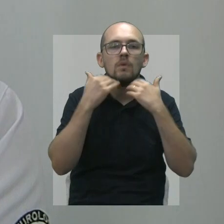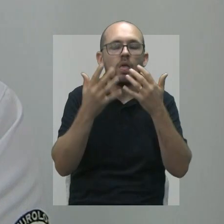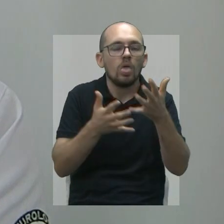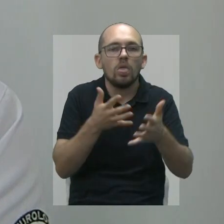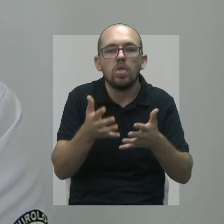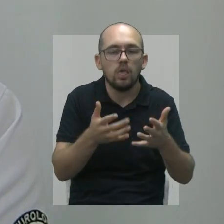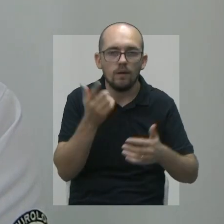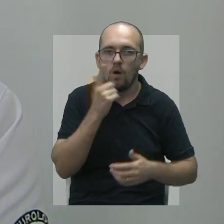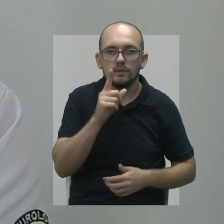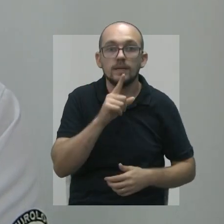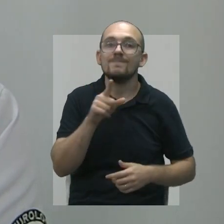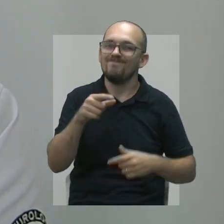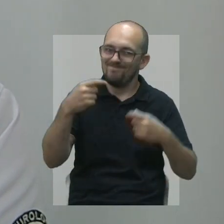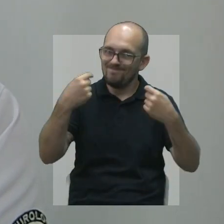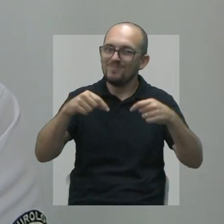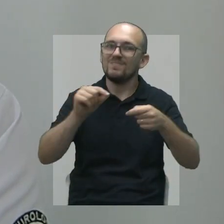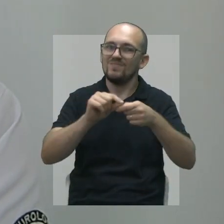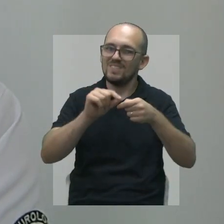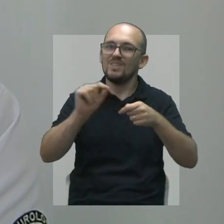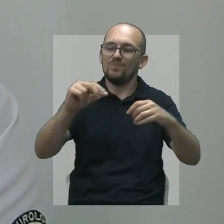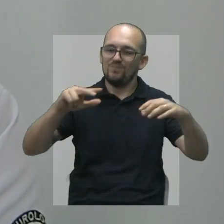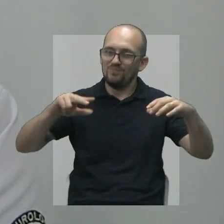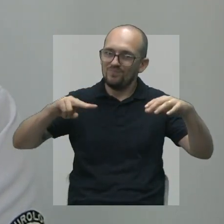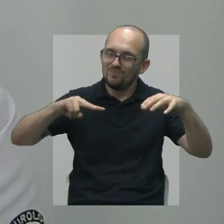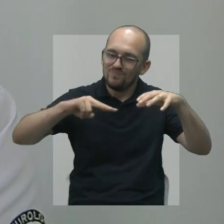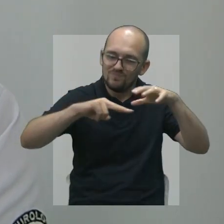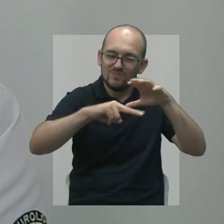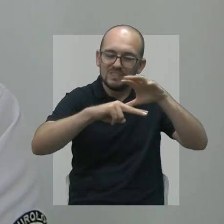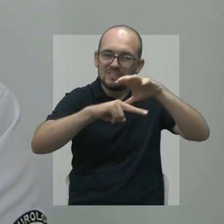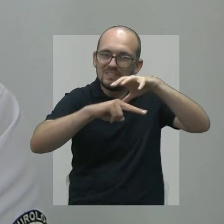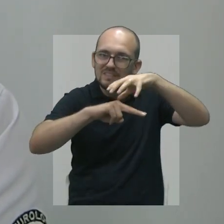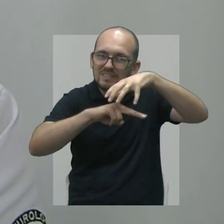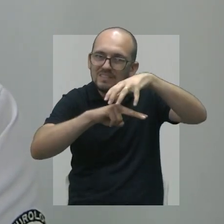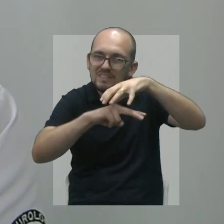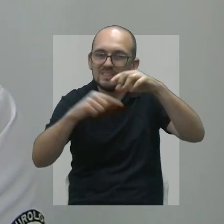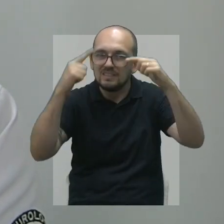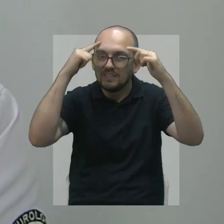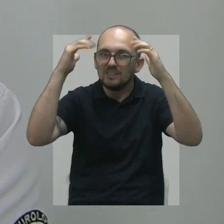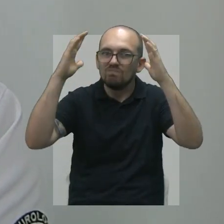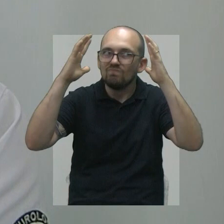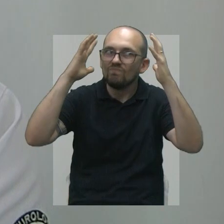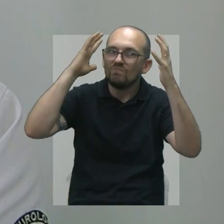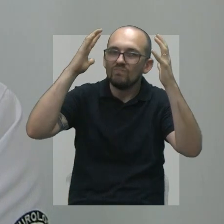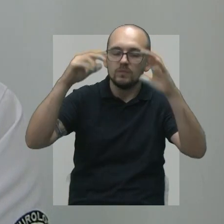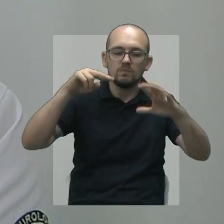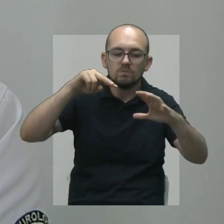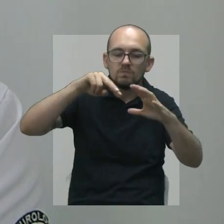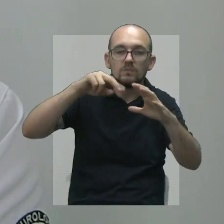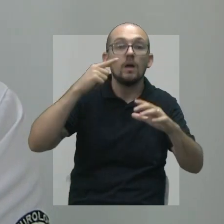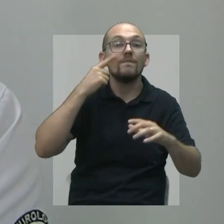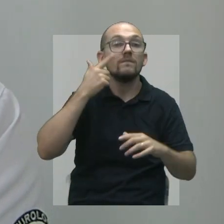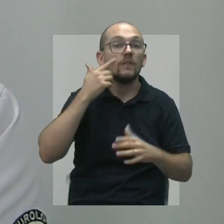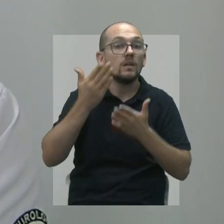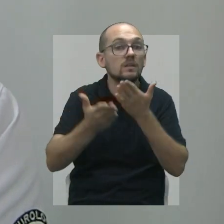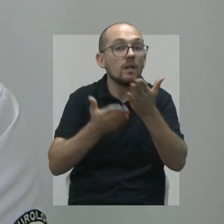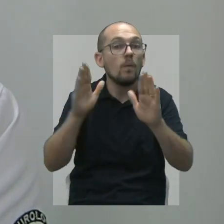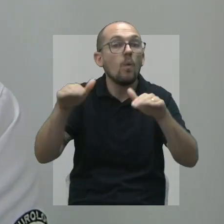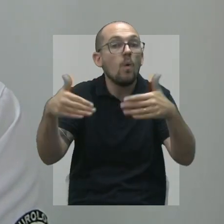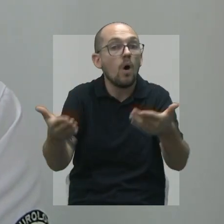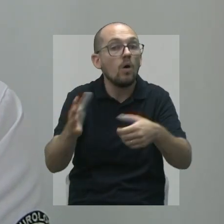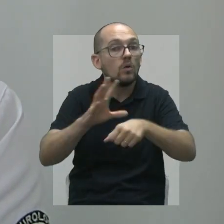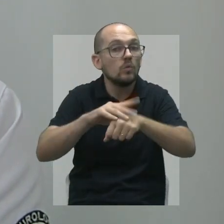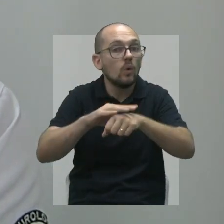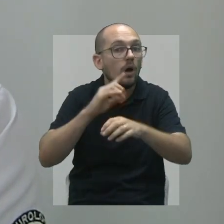de um exame de imagem muitas vezes, uma tomografia, uma ressonância, para se ter um diagnóstico e o tratamento específico para cada